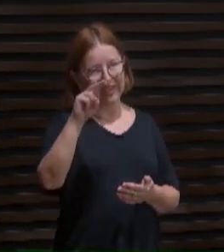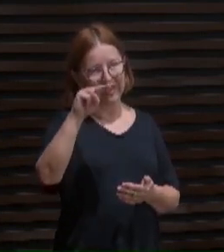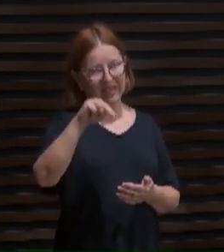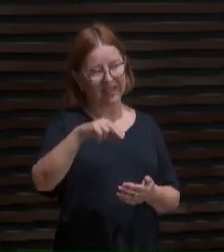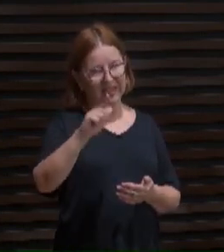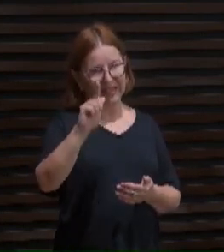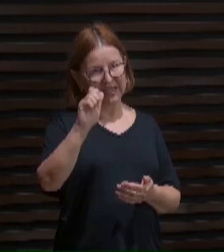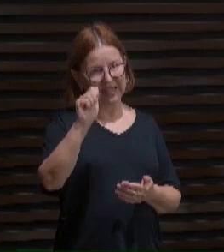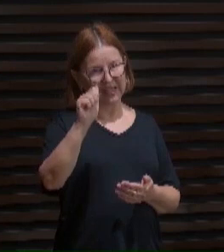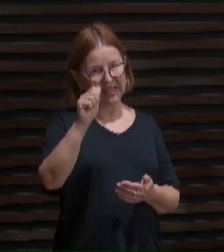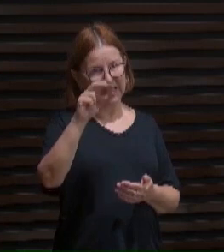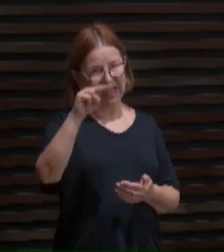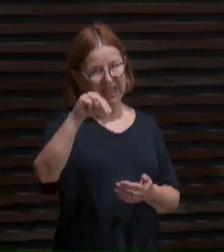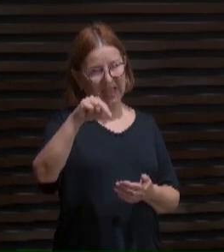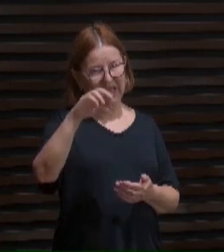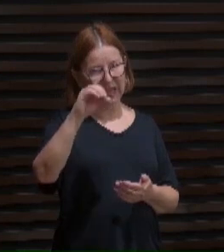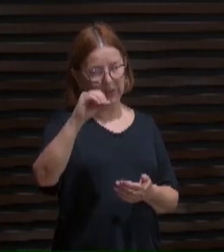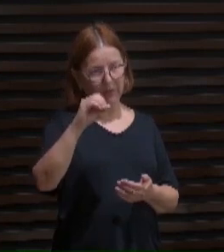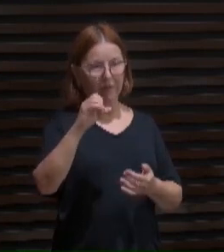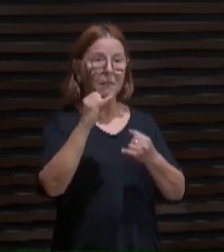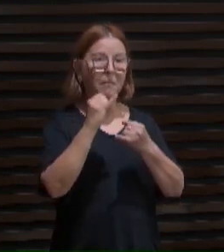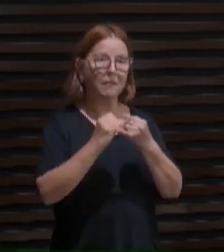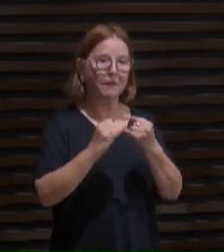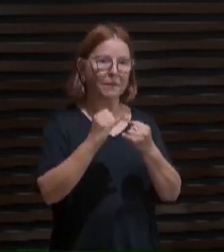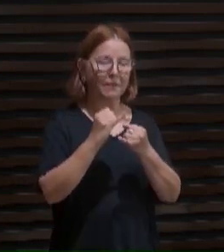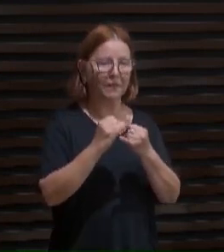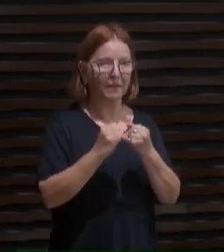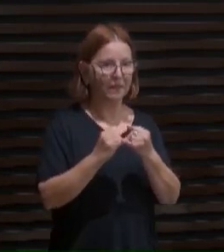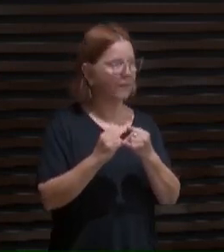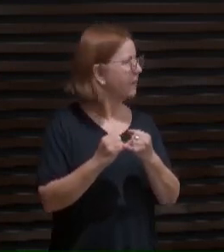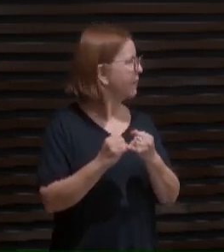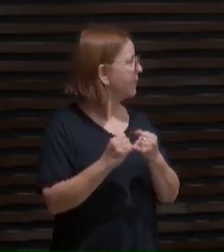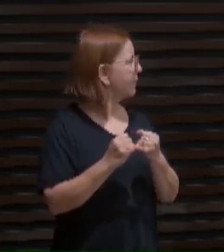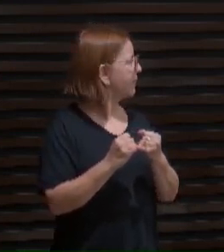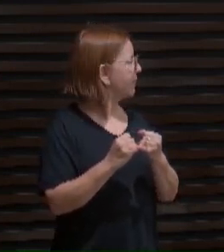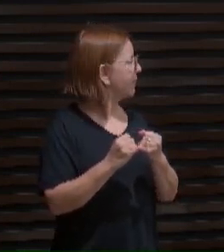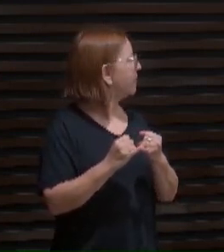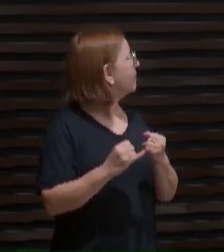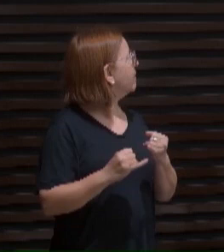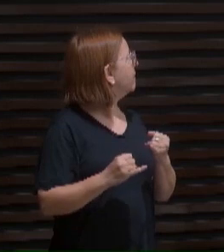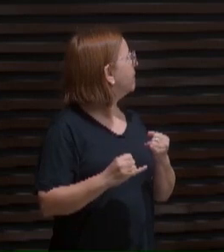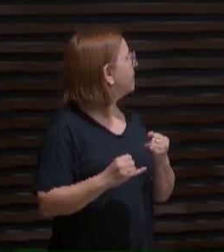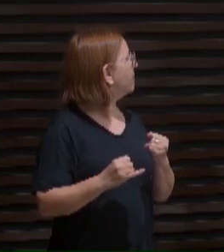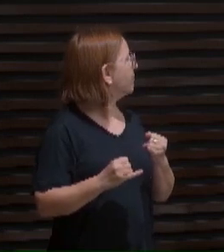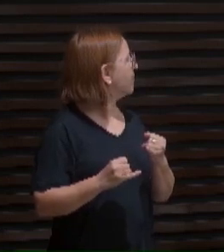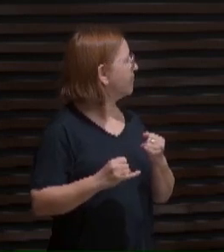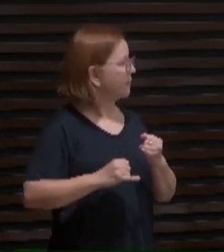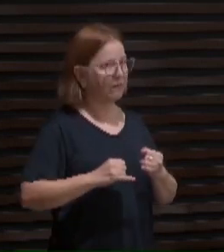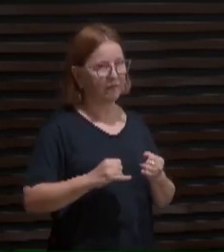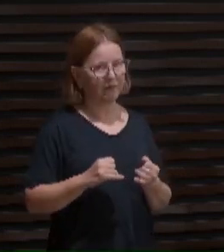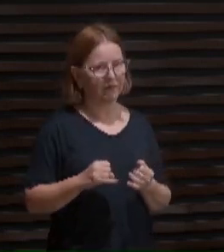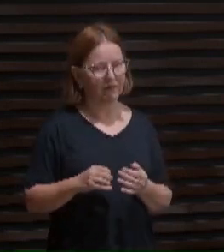O engano é algo parecido. O erro é contrário, completamente